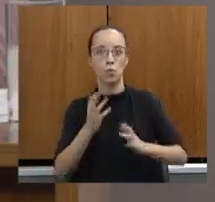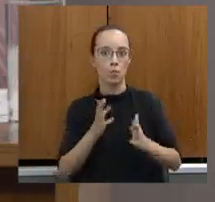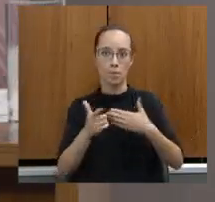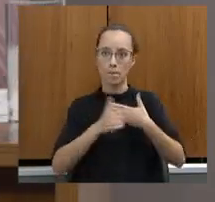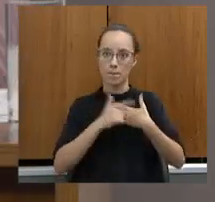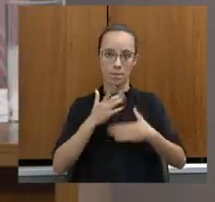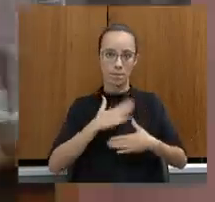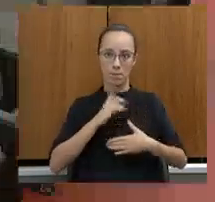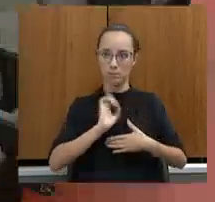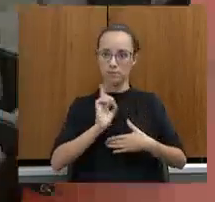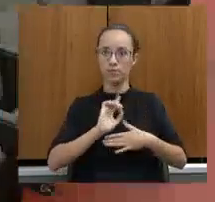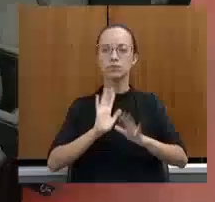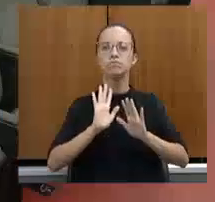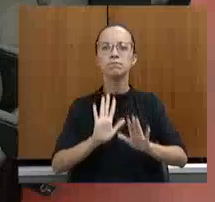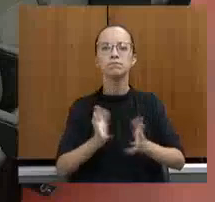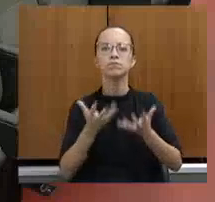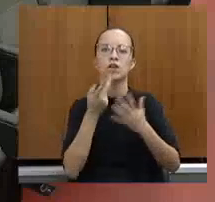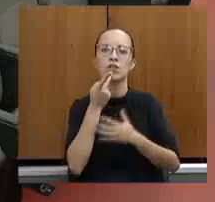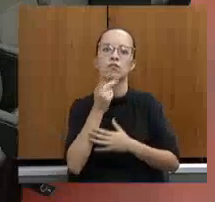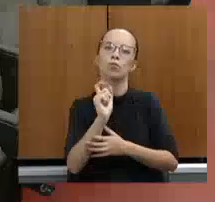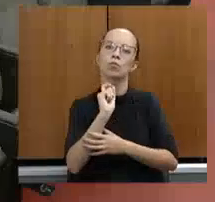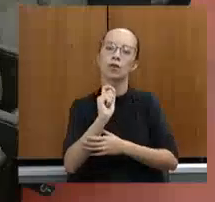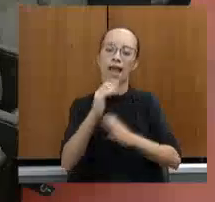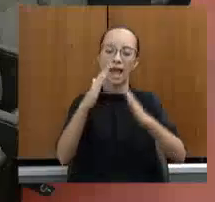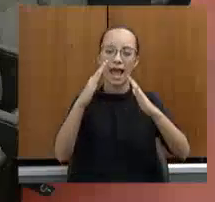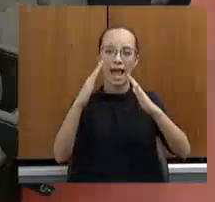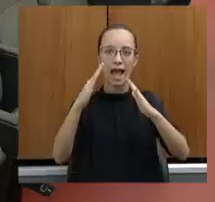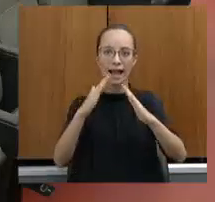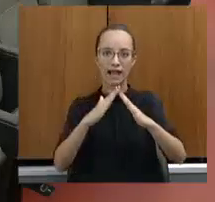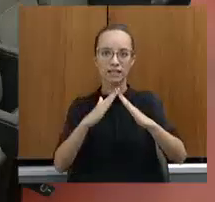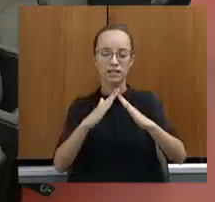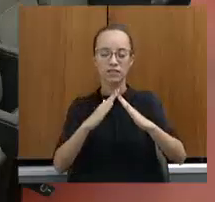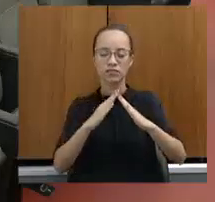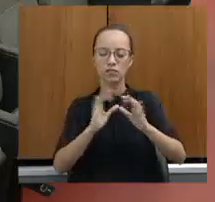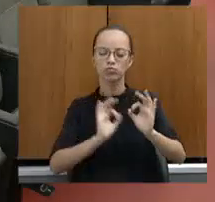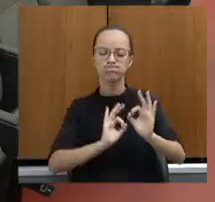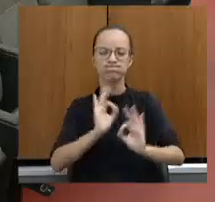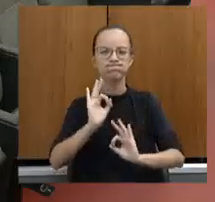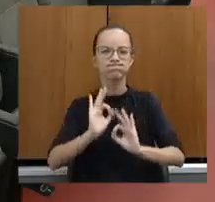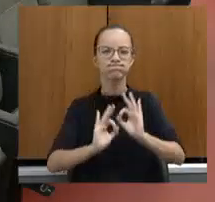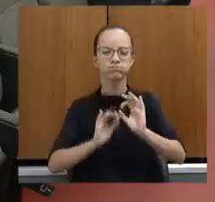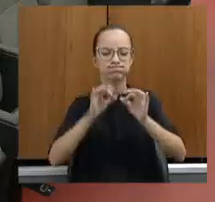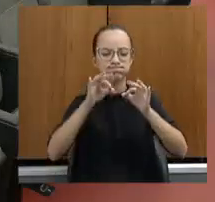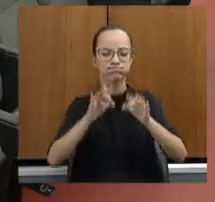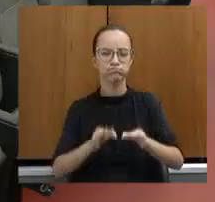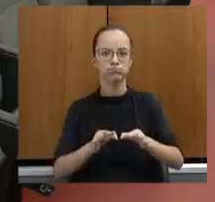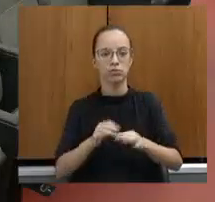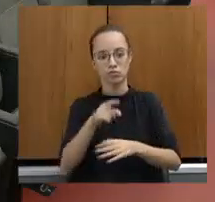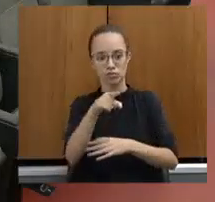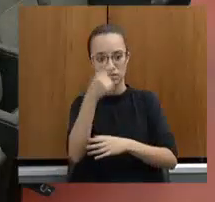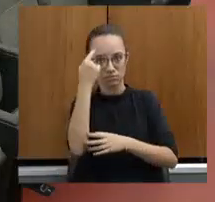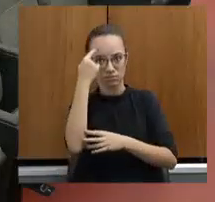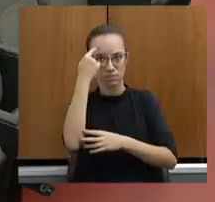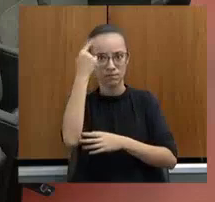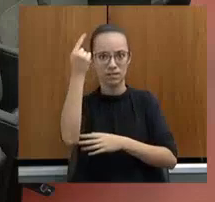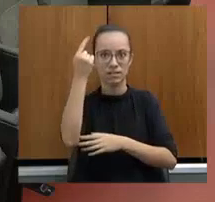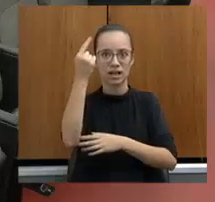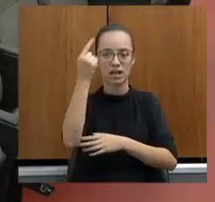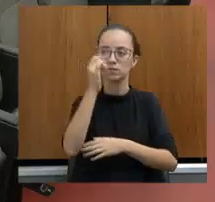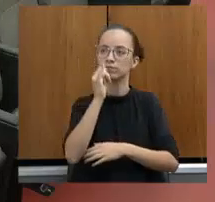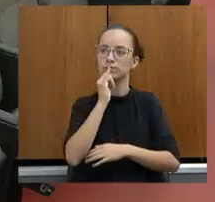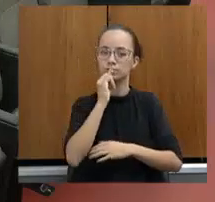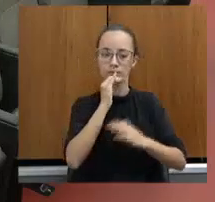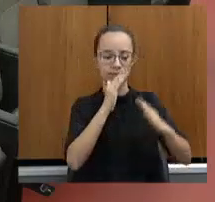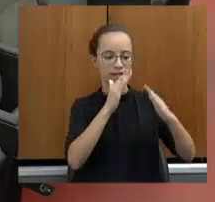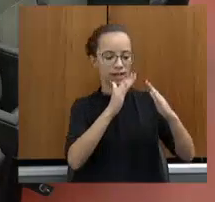mas o que eu quero dizer o seguinte agora a casa está arrumada não faz sentido você querer pensar em mobiliar uma casa